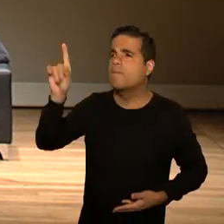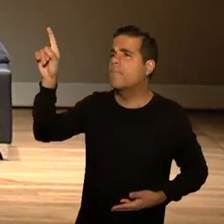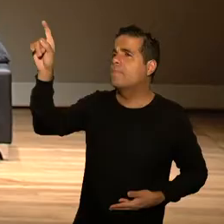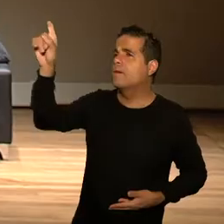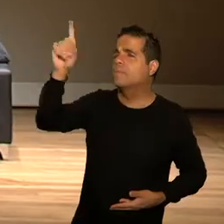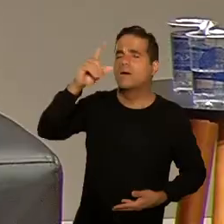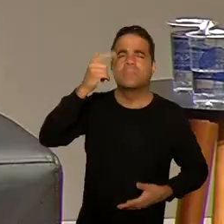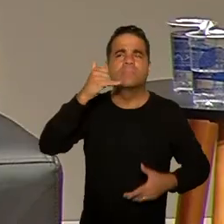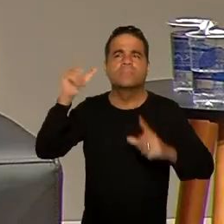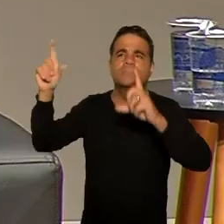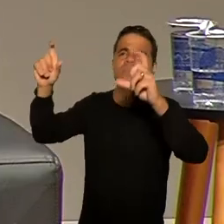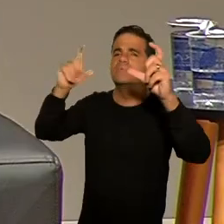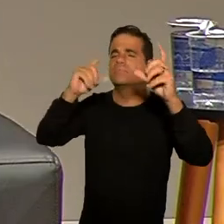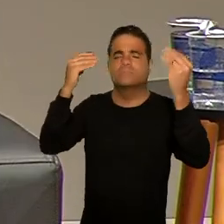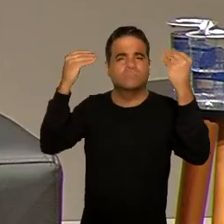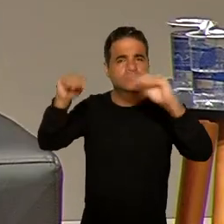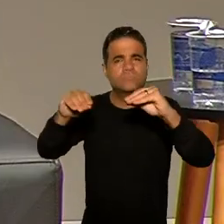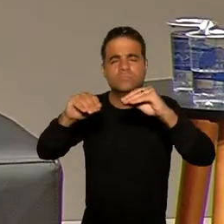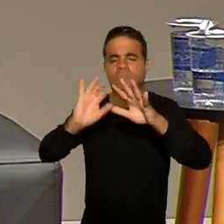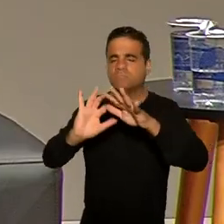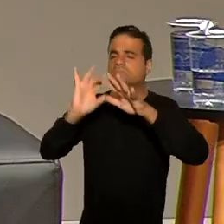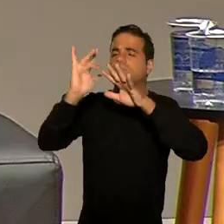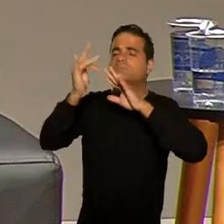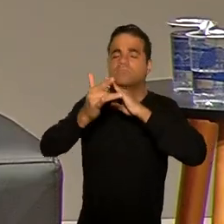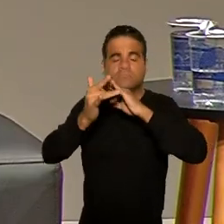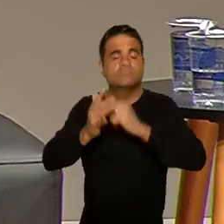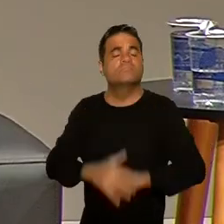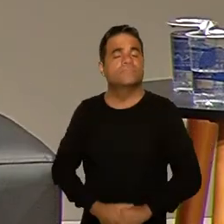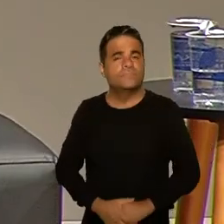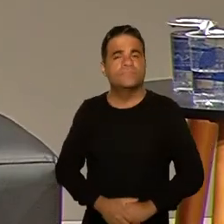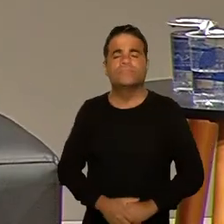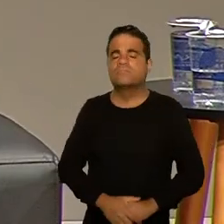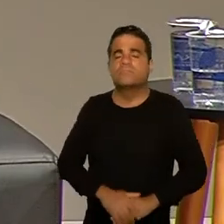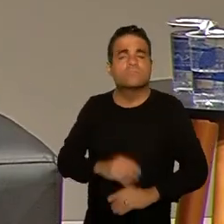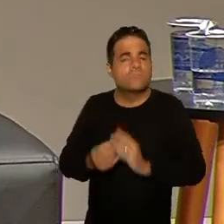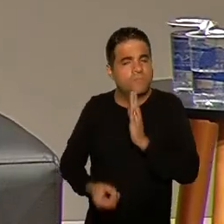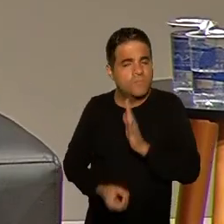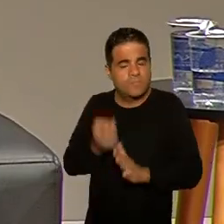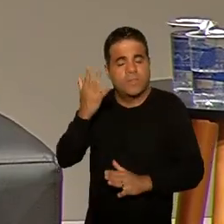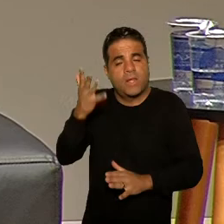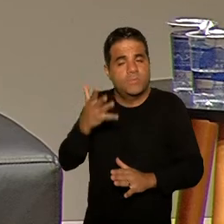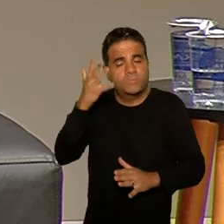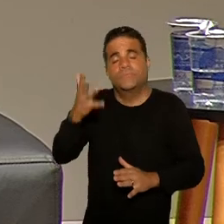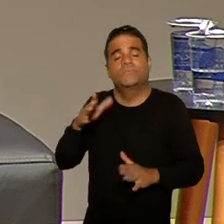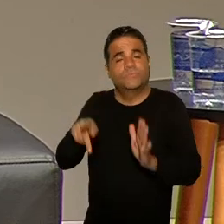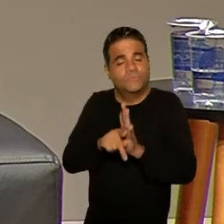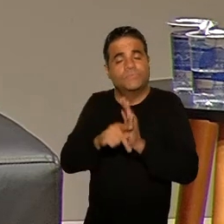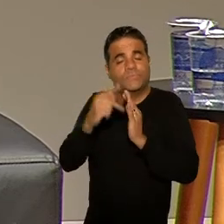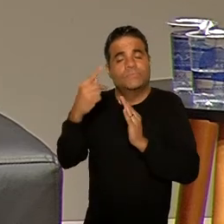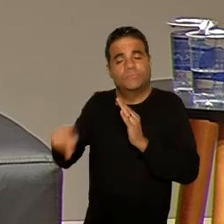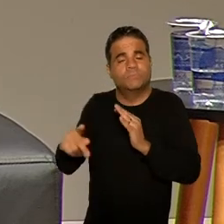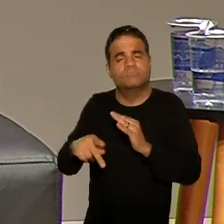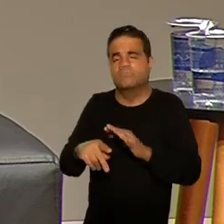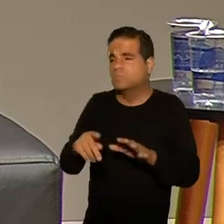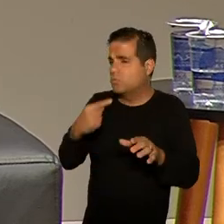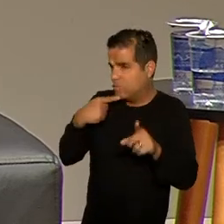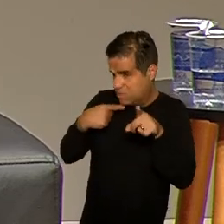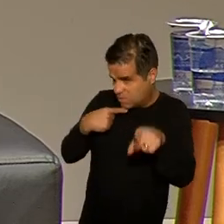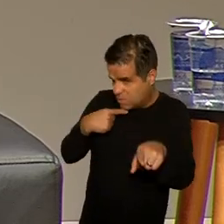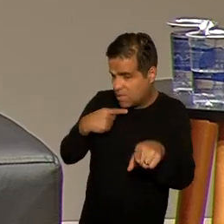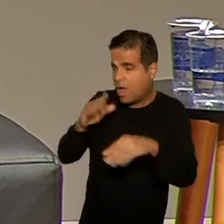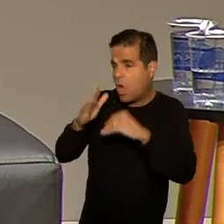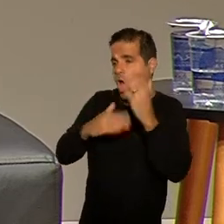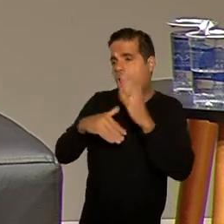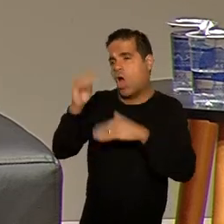seus smartphones e colocaram isso nas mídias sociais e criaram um discurso para isso dizendo que aquela